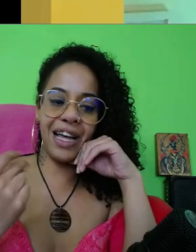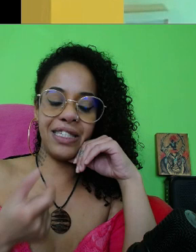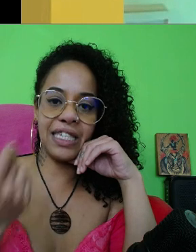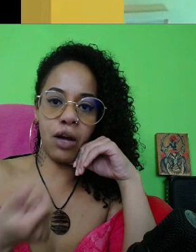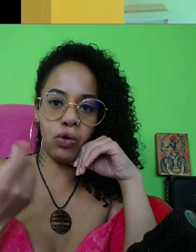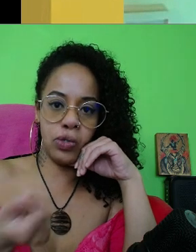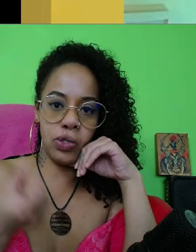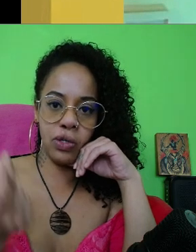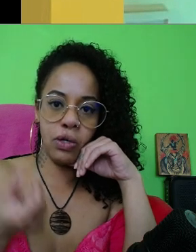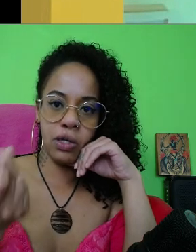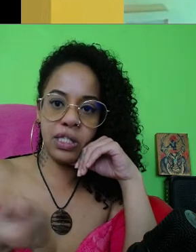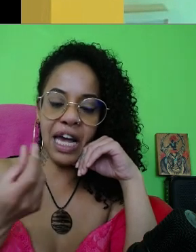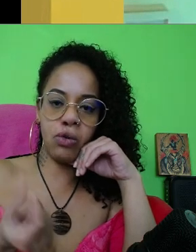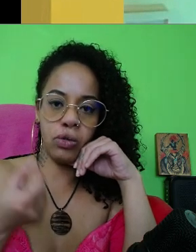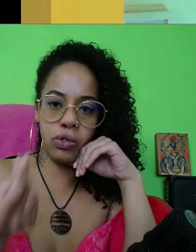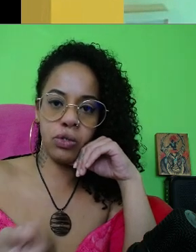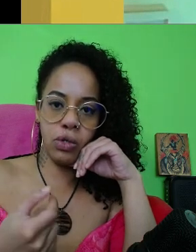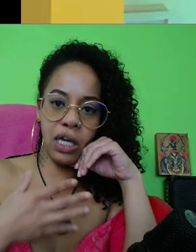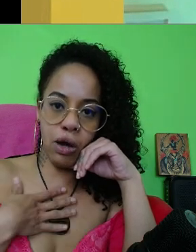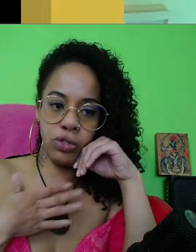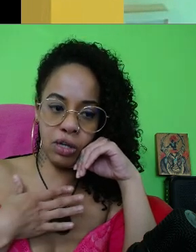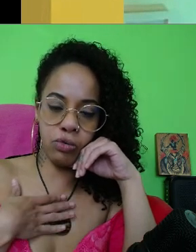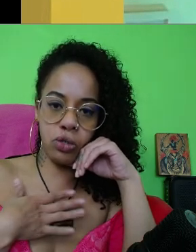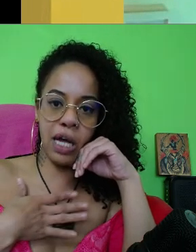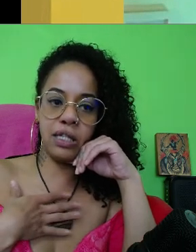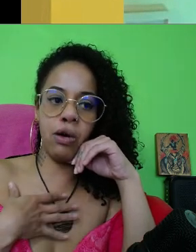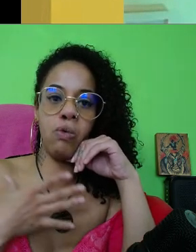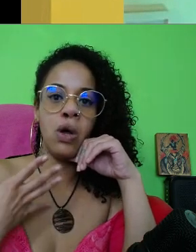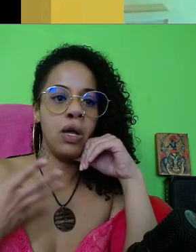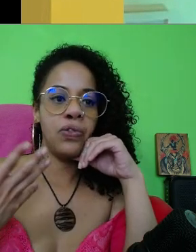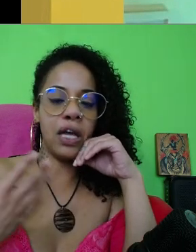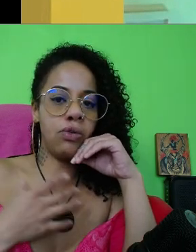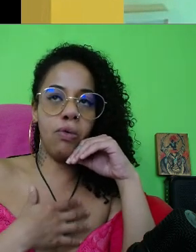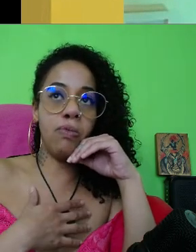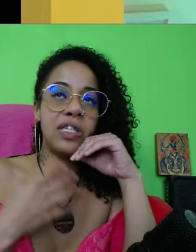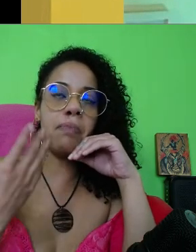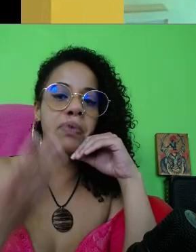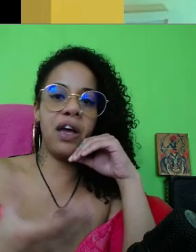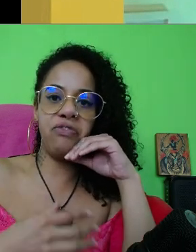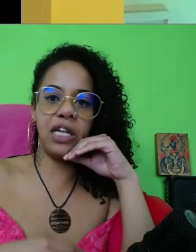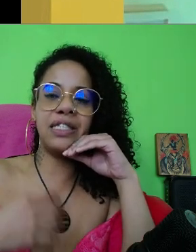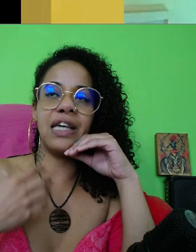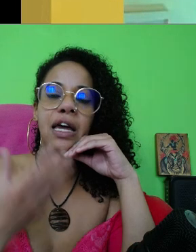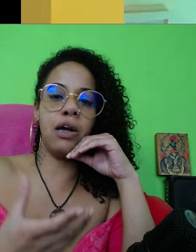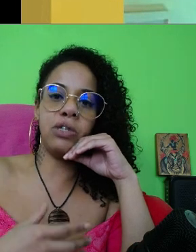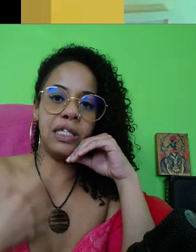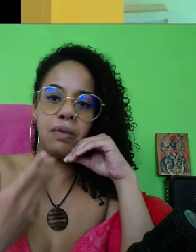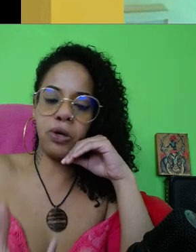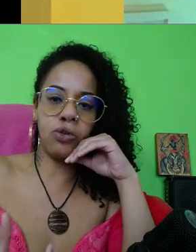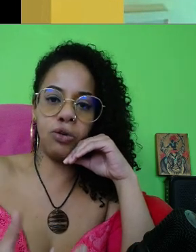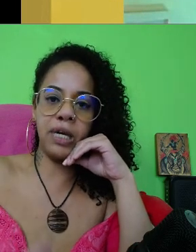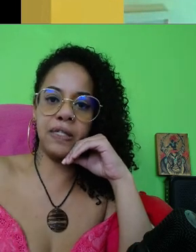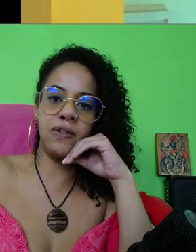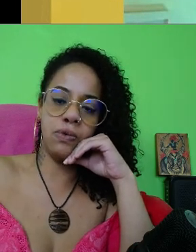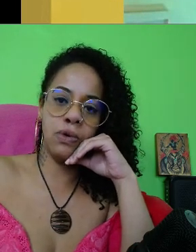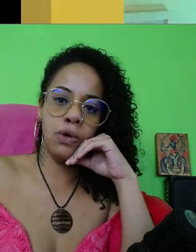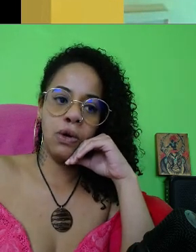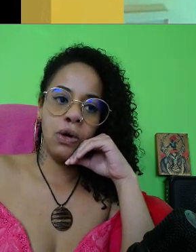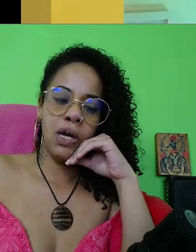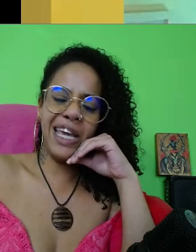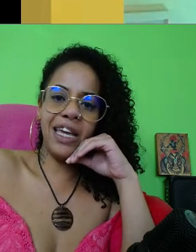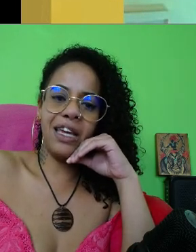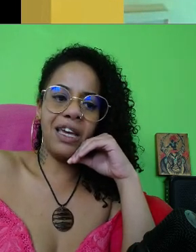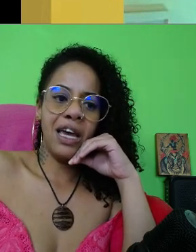vivo há séculos séculos e eu são os quais Eu tento sempre referenciar enaltecer porque eu tô no Brasil